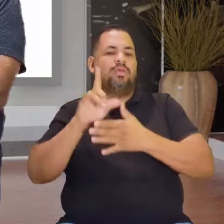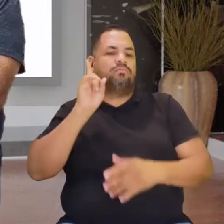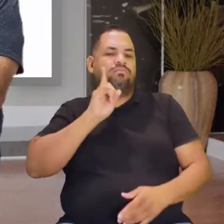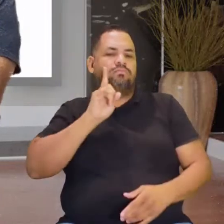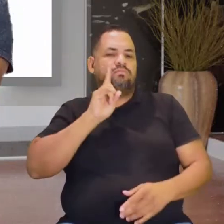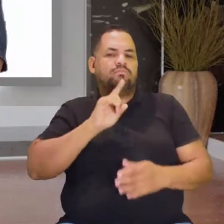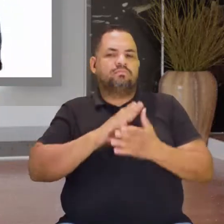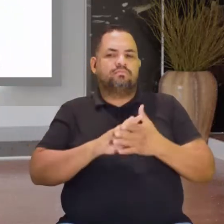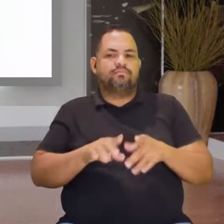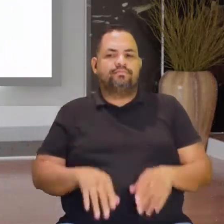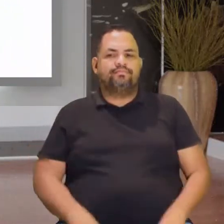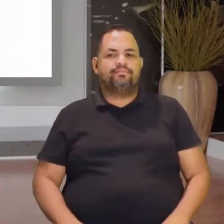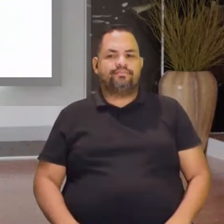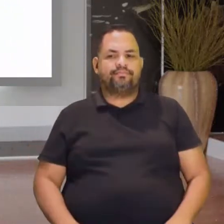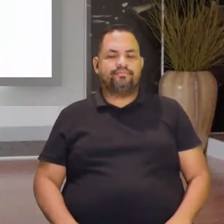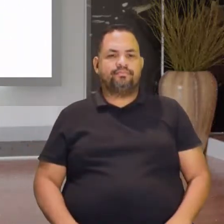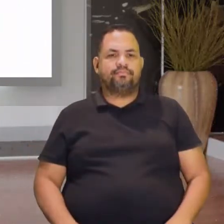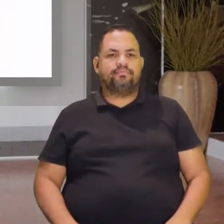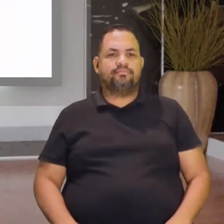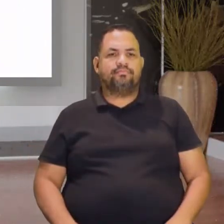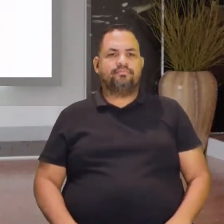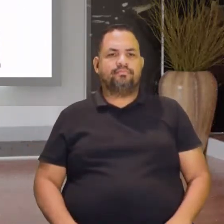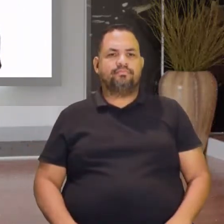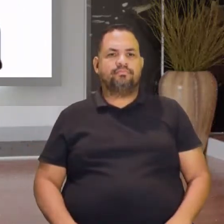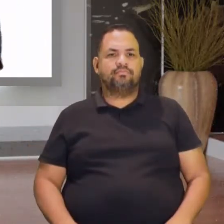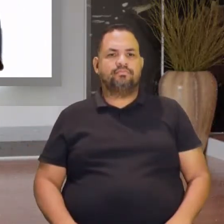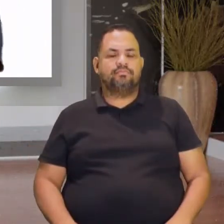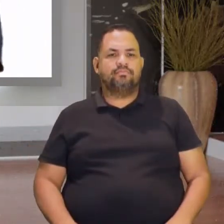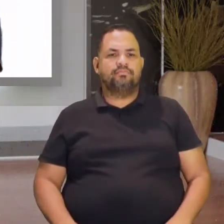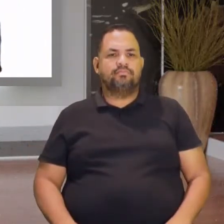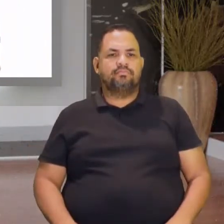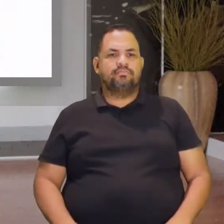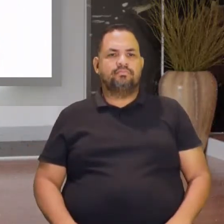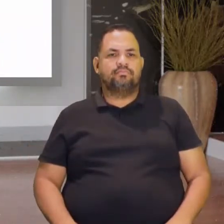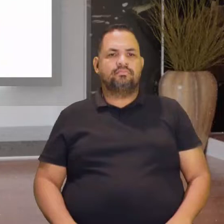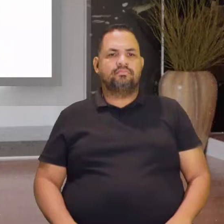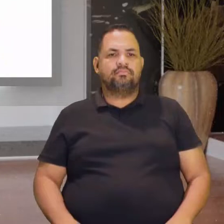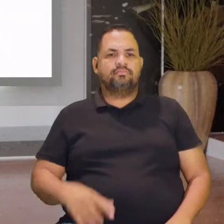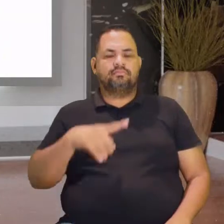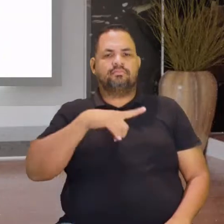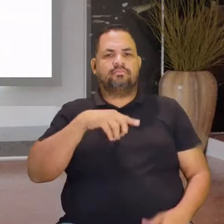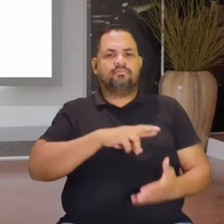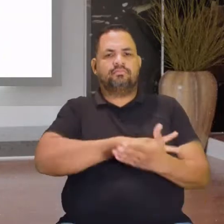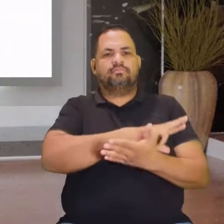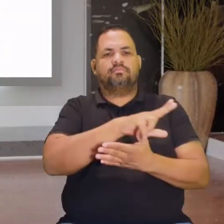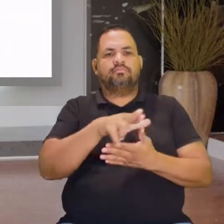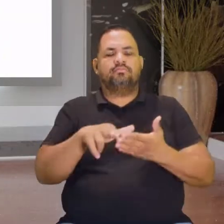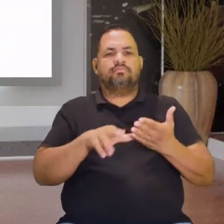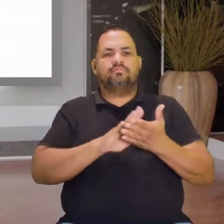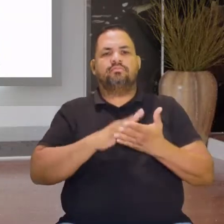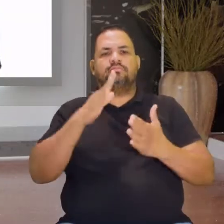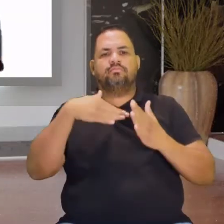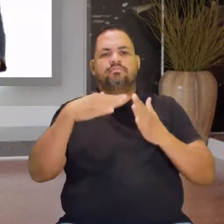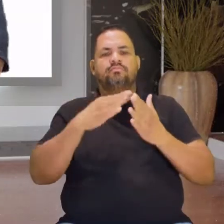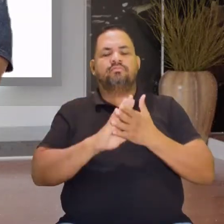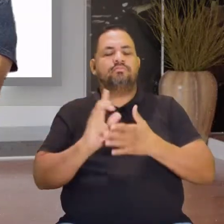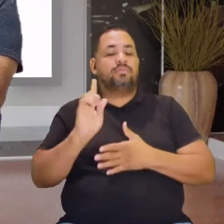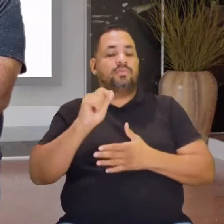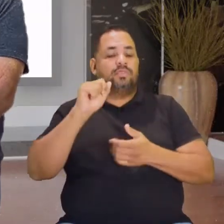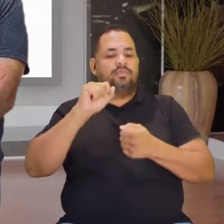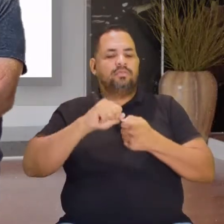norte-americanos, eles eram influenciados e faziam obras. Tem muitas pinturas que não foram feitas no